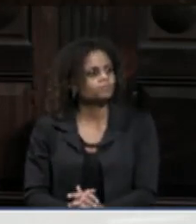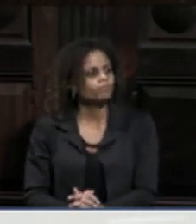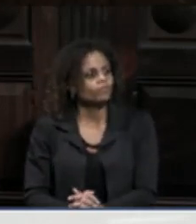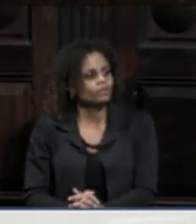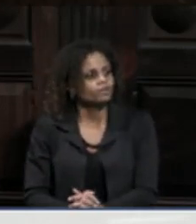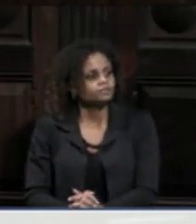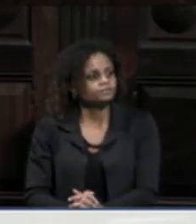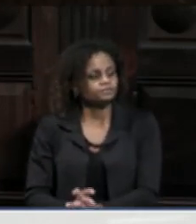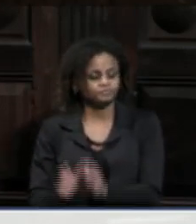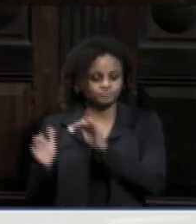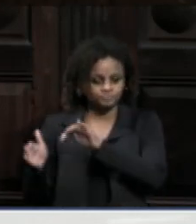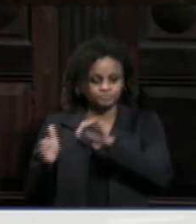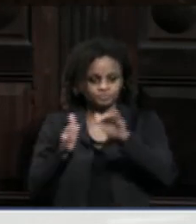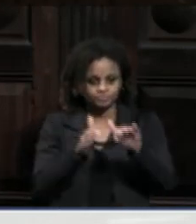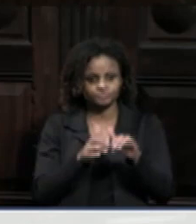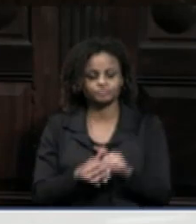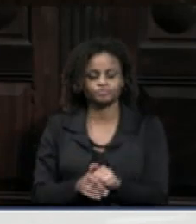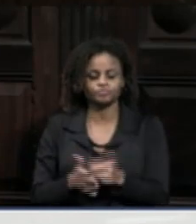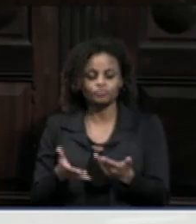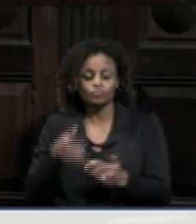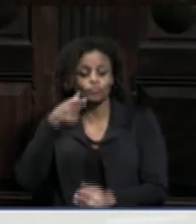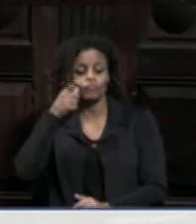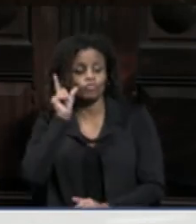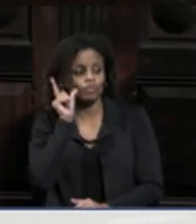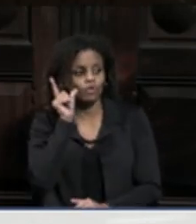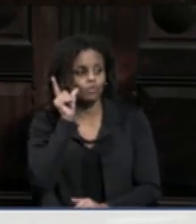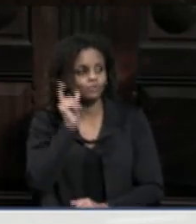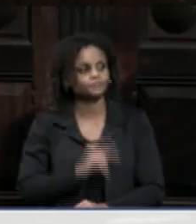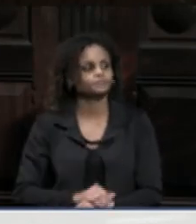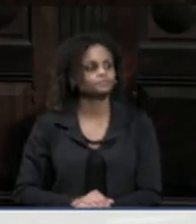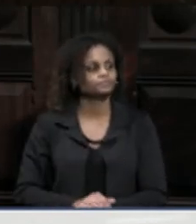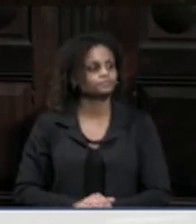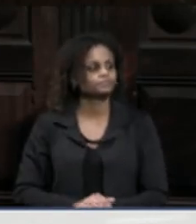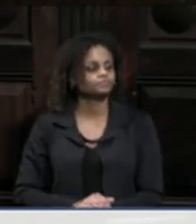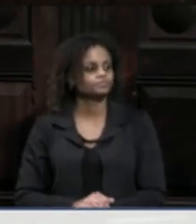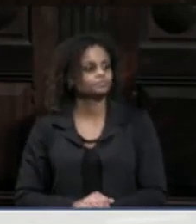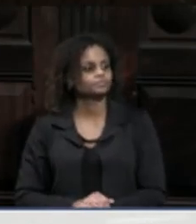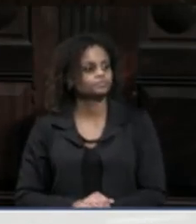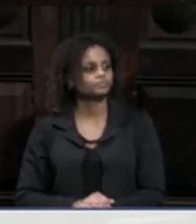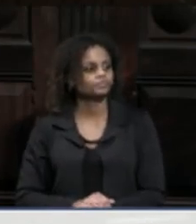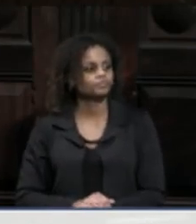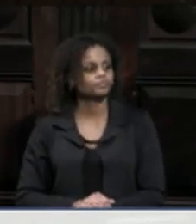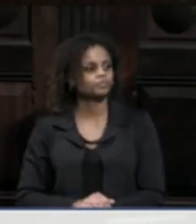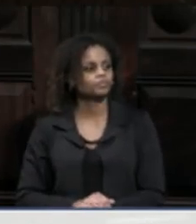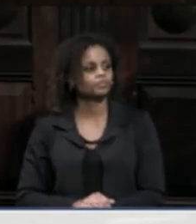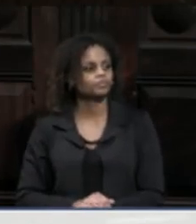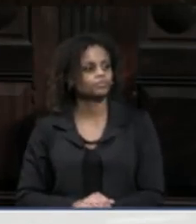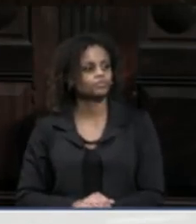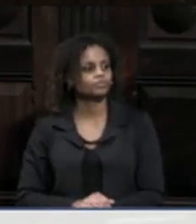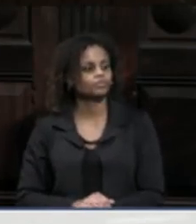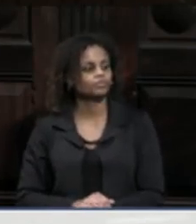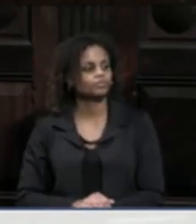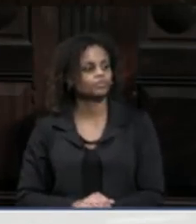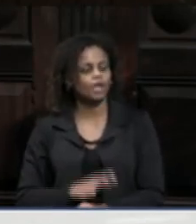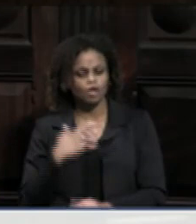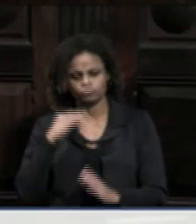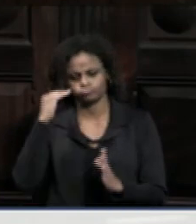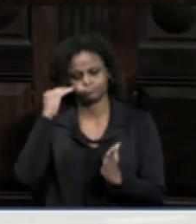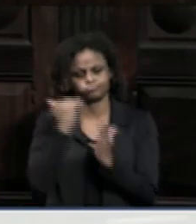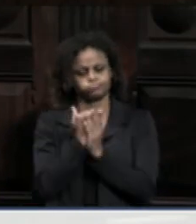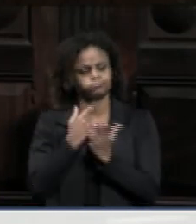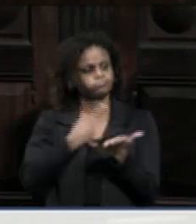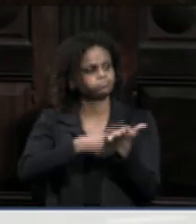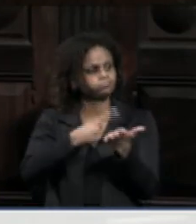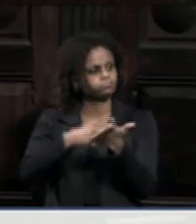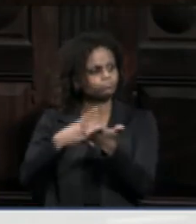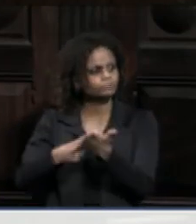Ponto. No dia de ontem, cumprindo o acordo